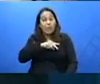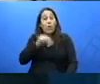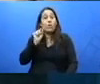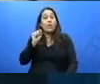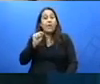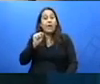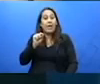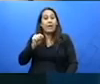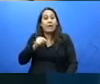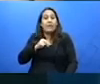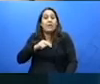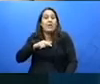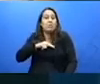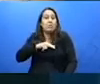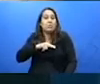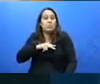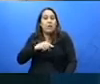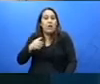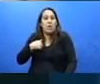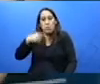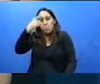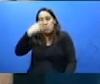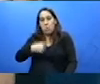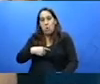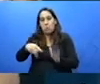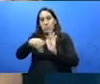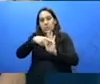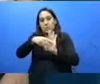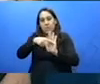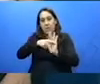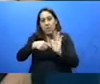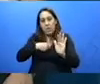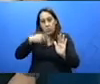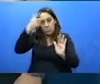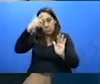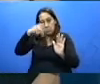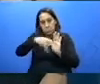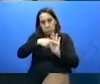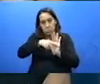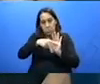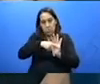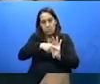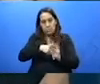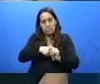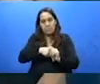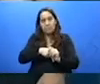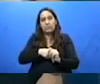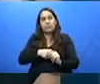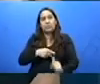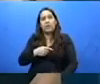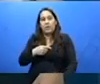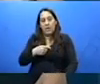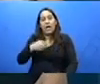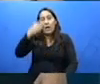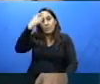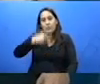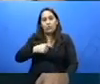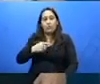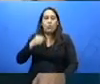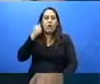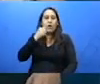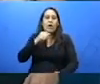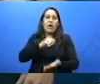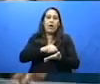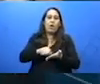os fatos? Sou eu. No caso, eu li um relato. E quem que estava narrando os fatos? A própria